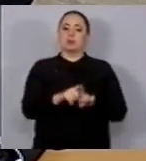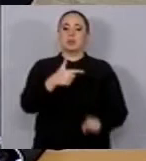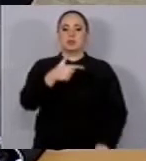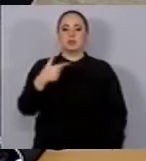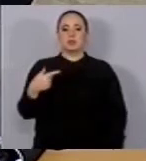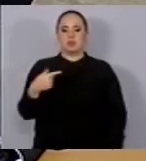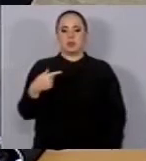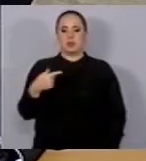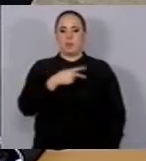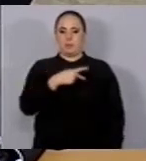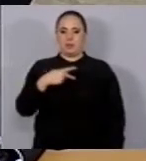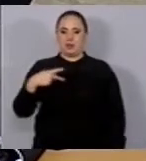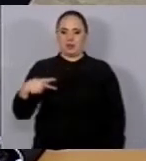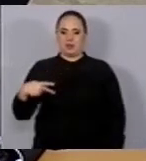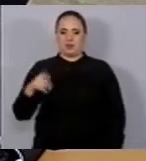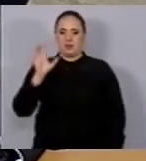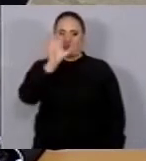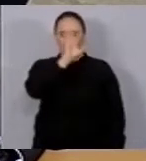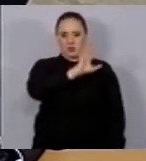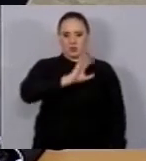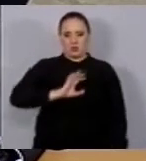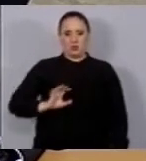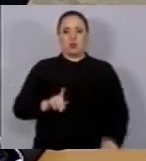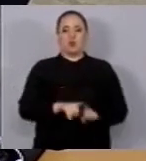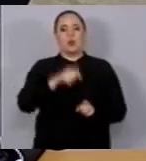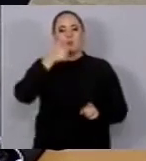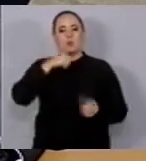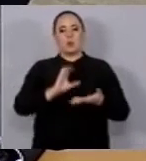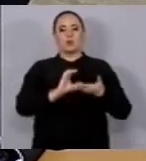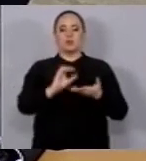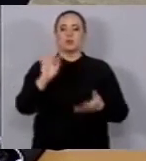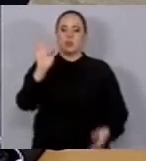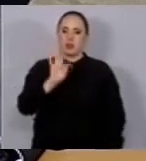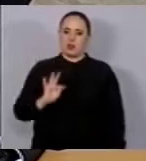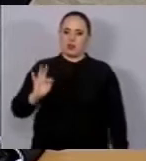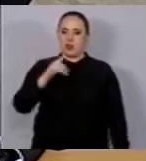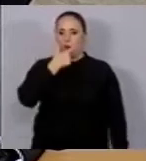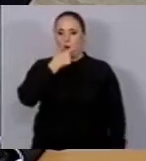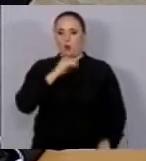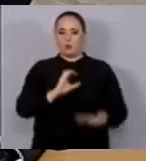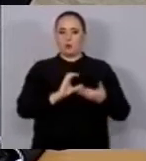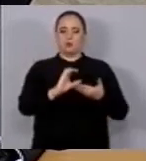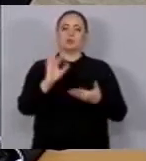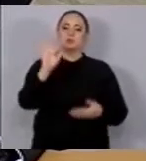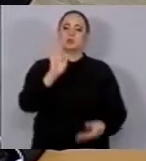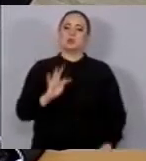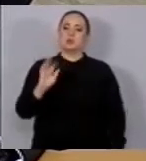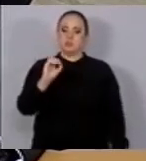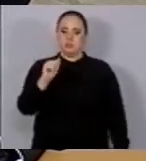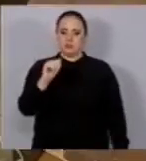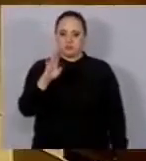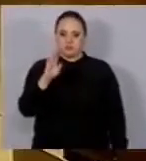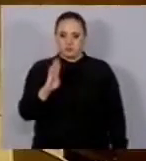de seccionais, das conselheiras federais e dos conselheiros federais da Ordem dos Advogados do